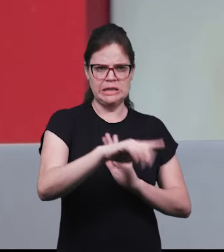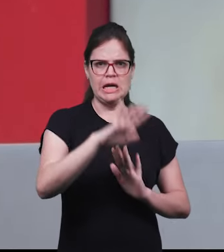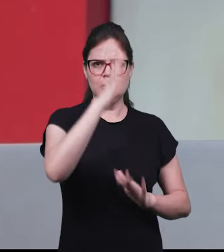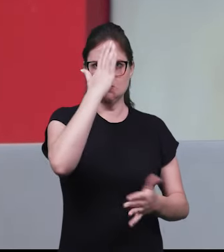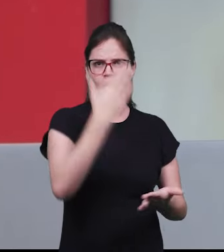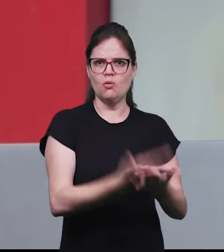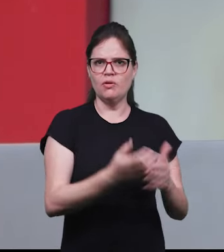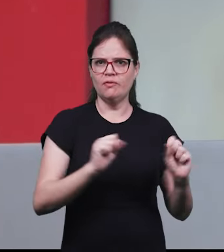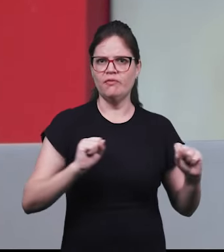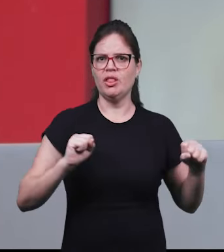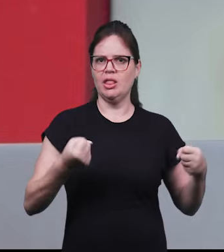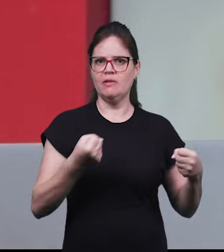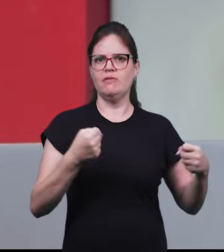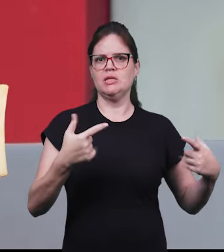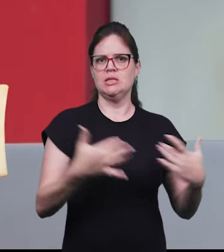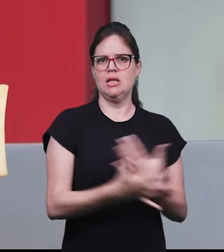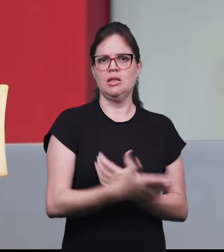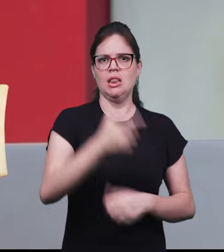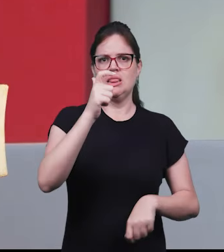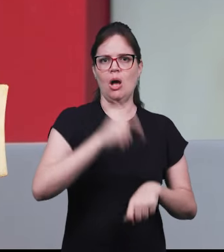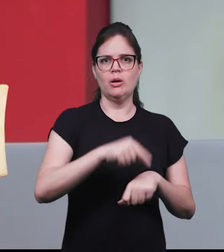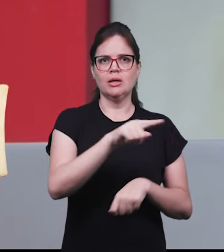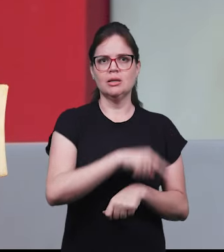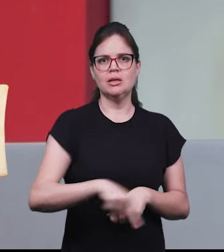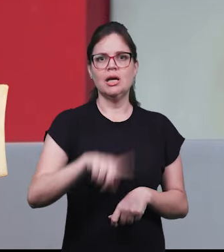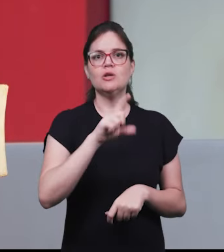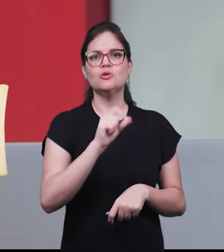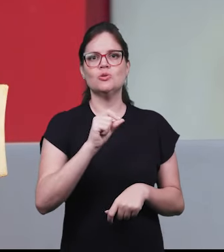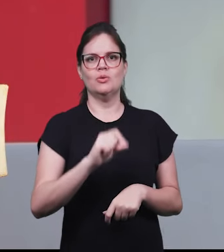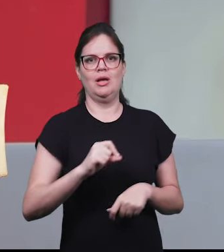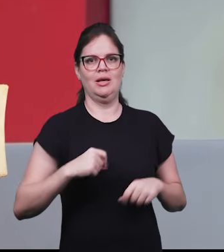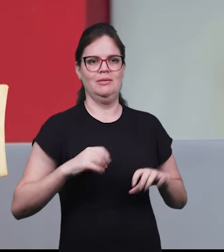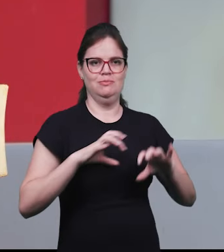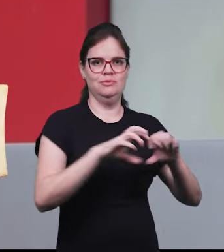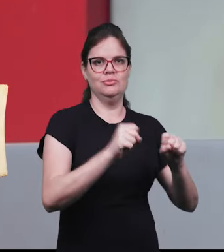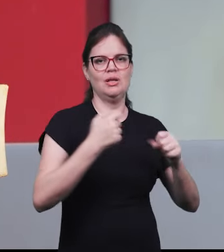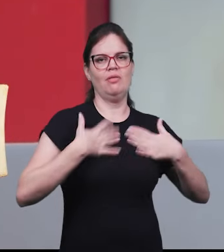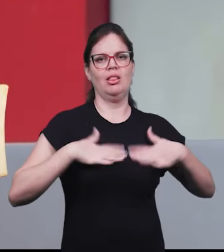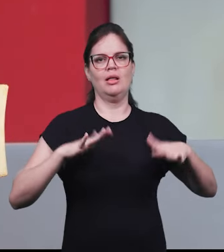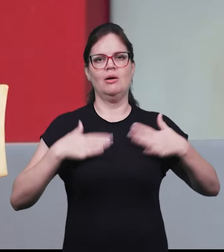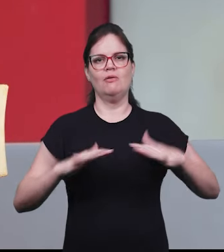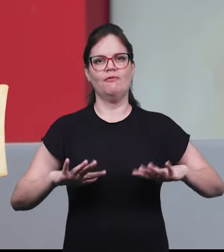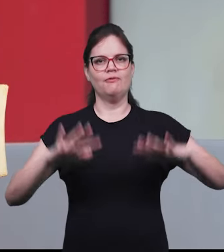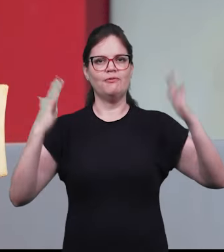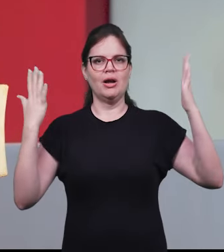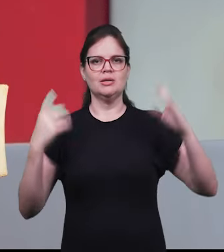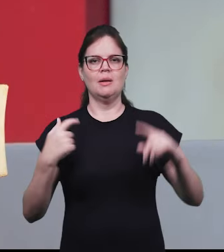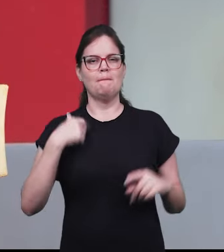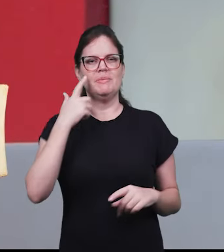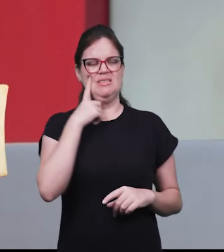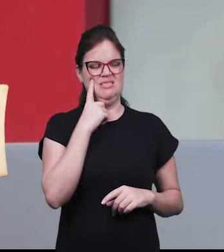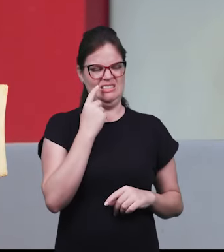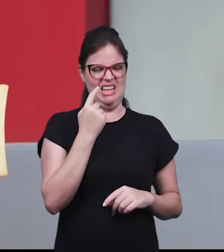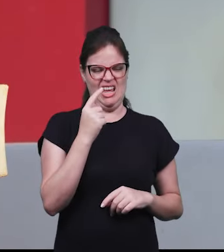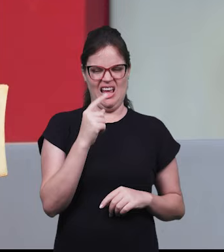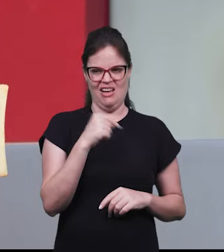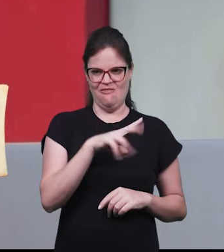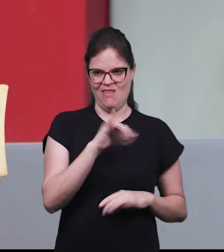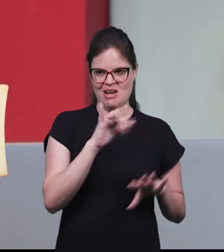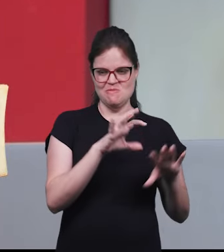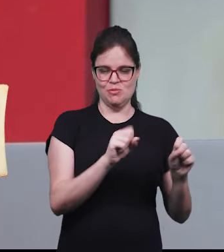sua defesa da cidade que na noite do ataque muitos estavam festejando, tranquilo, ninguém conseguia atacar essa cidade,